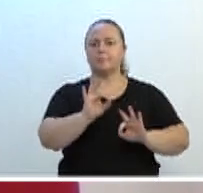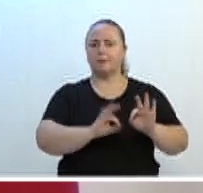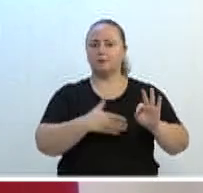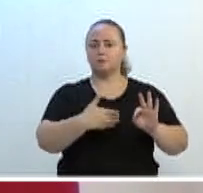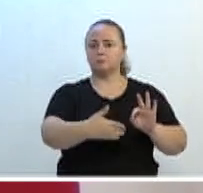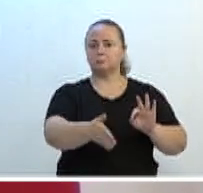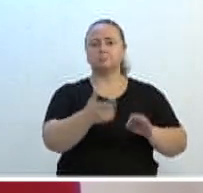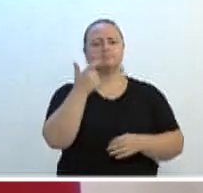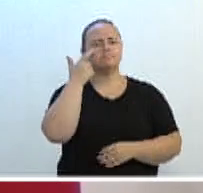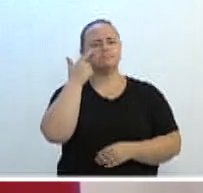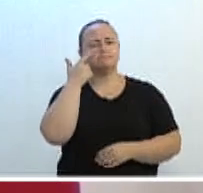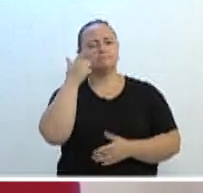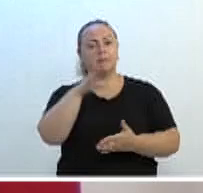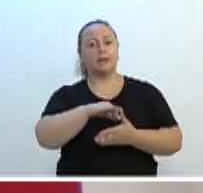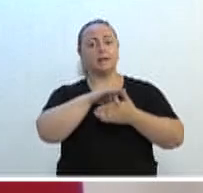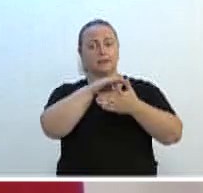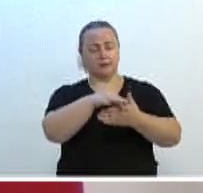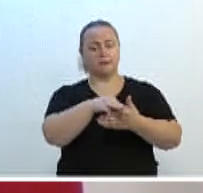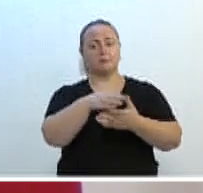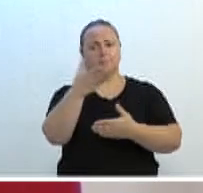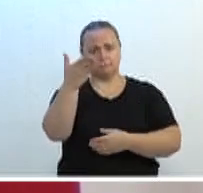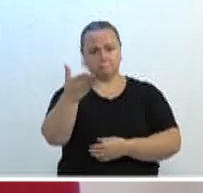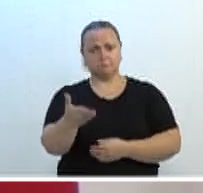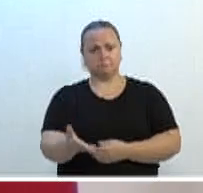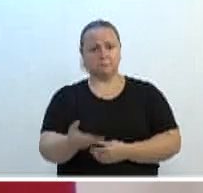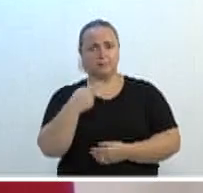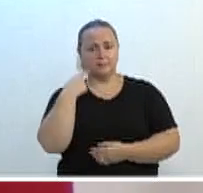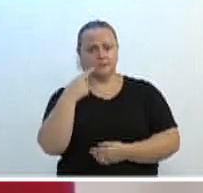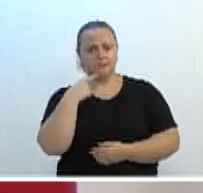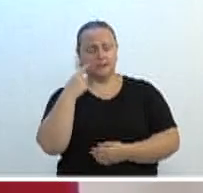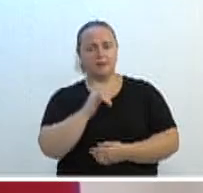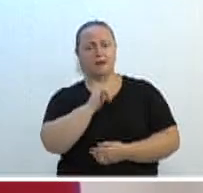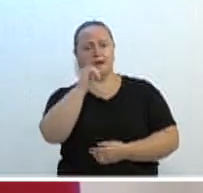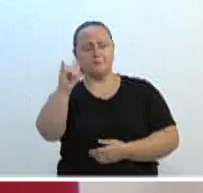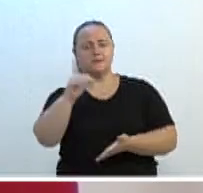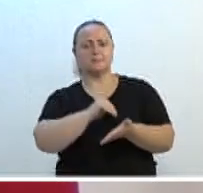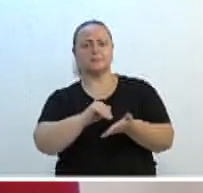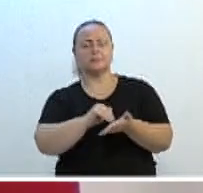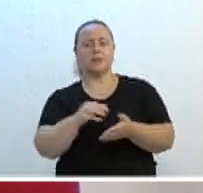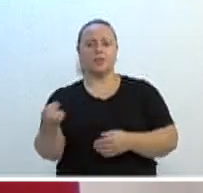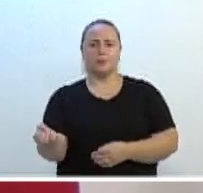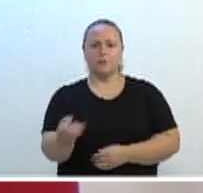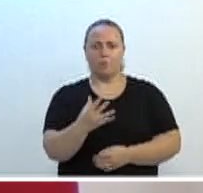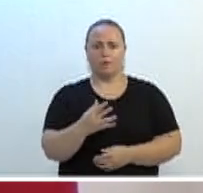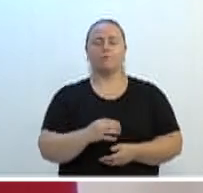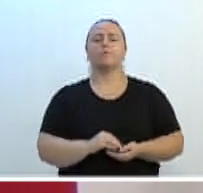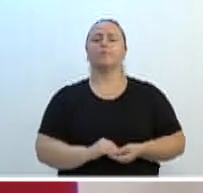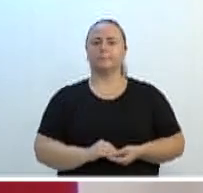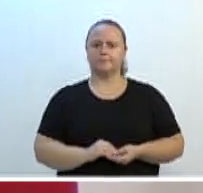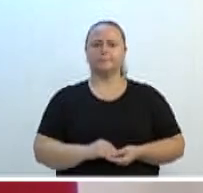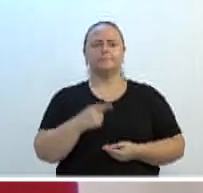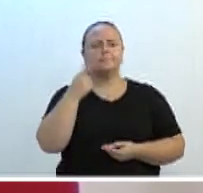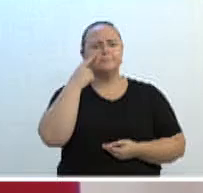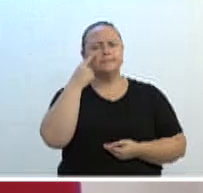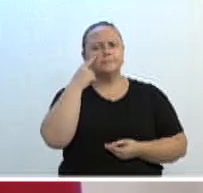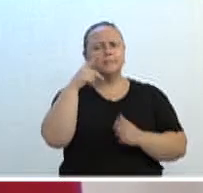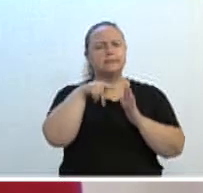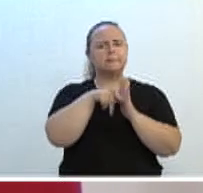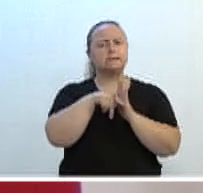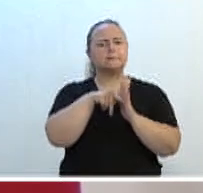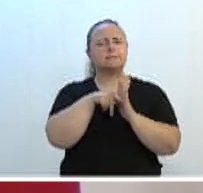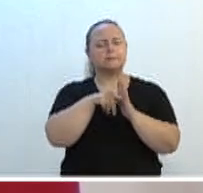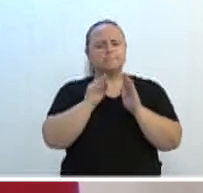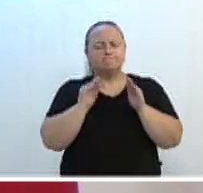que o líder do governo levasse isso ao novo secretário, também aos nossos técnicos, que pudesse ter um estudo mais preciso com